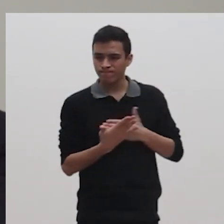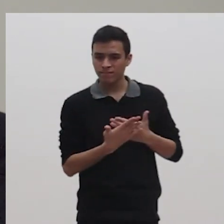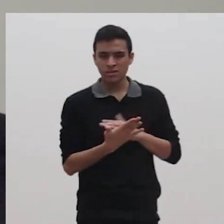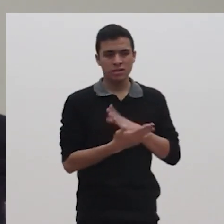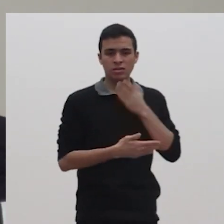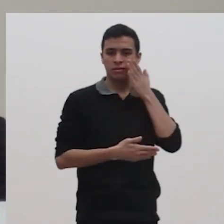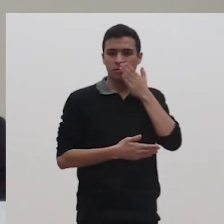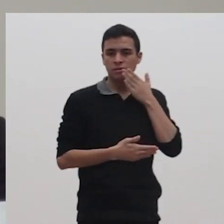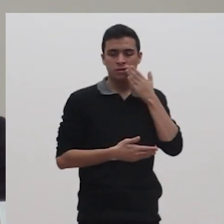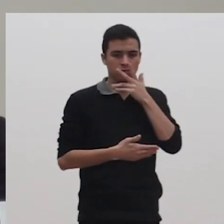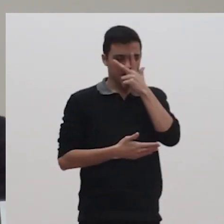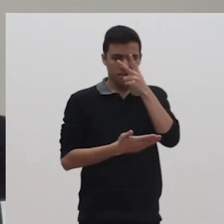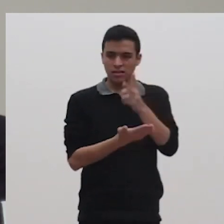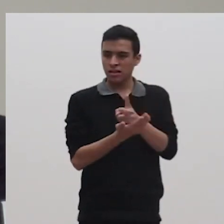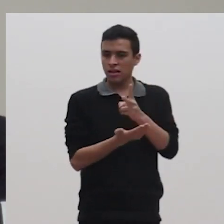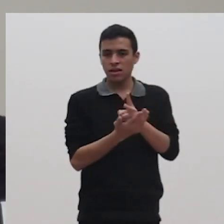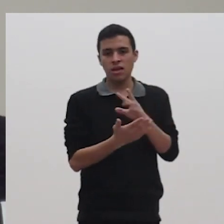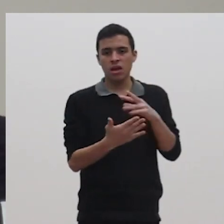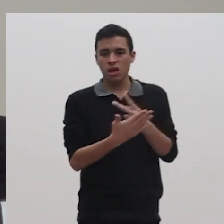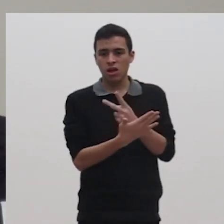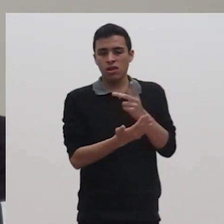ficar muito frequente